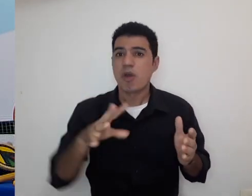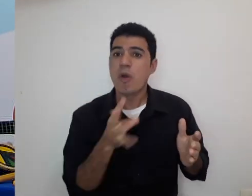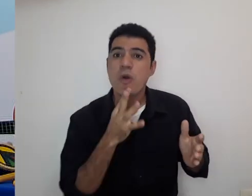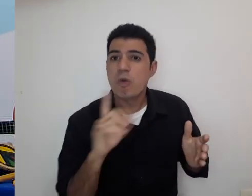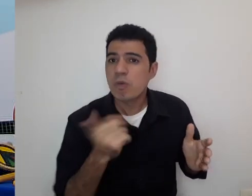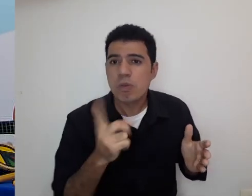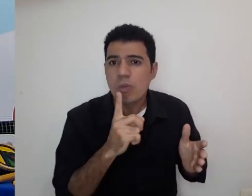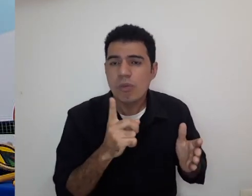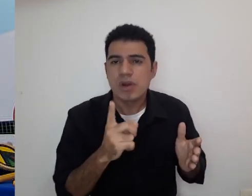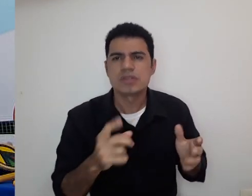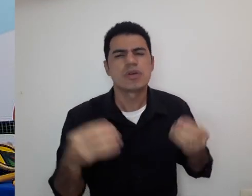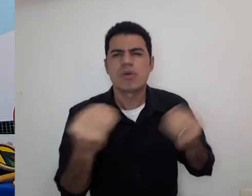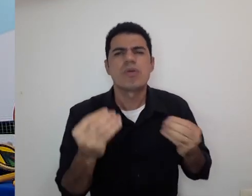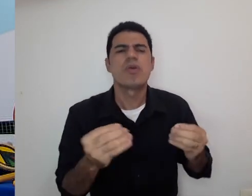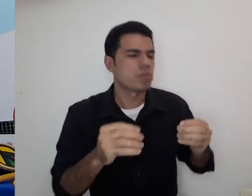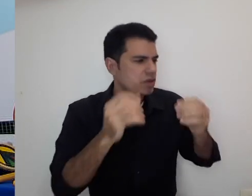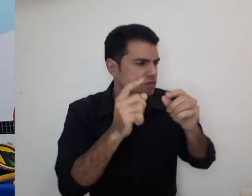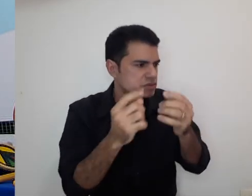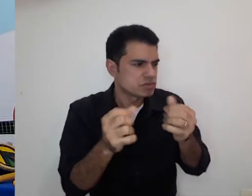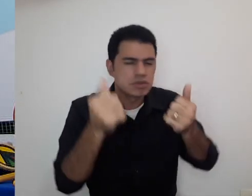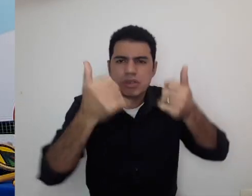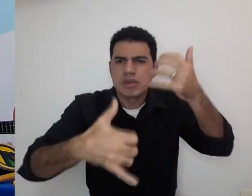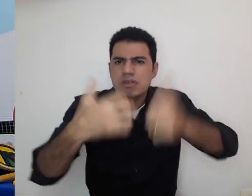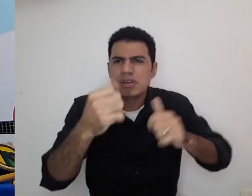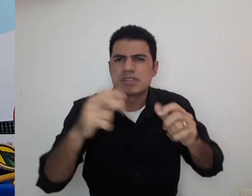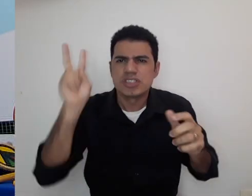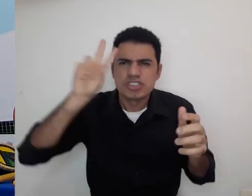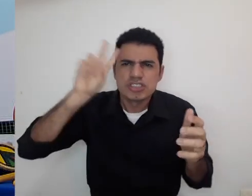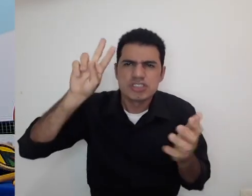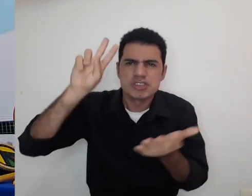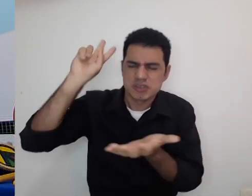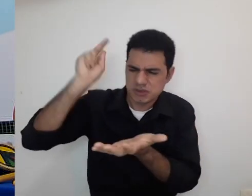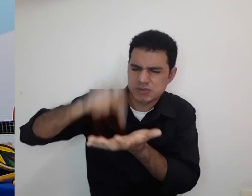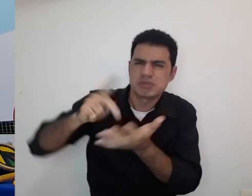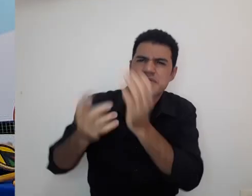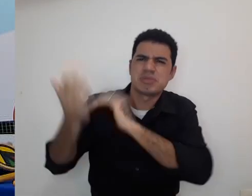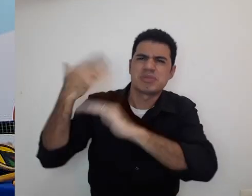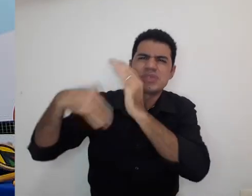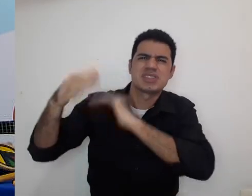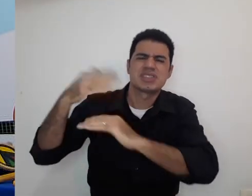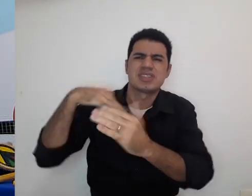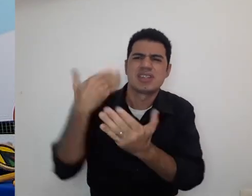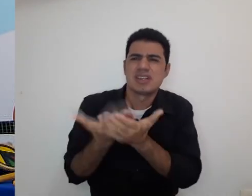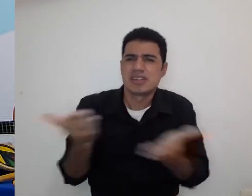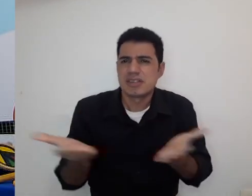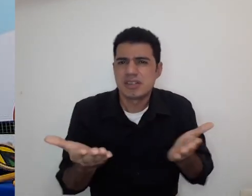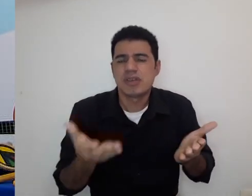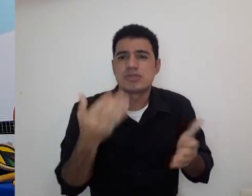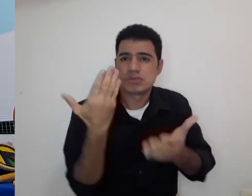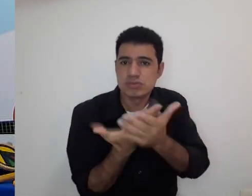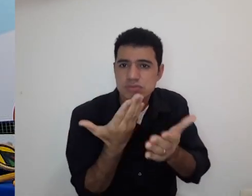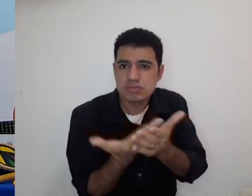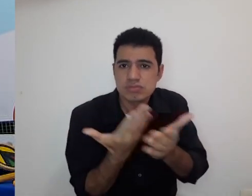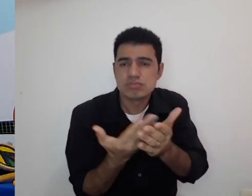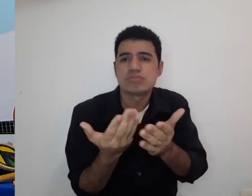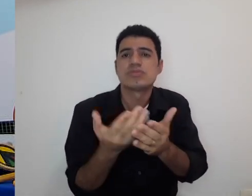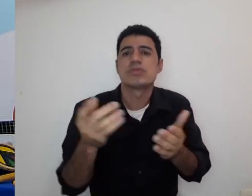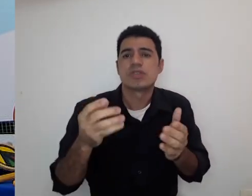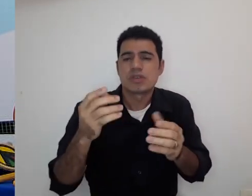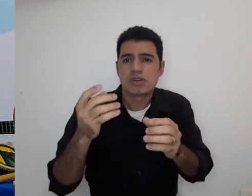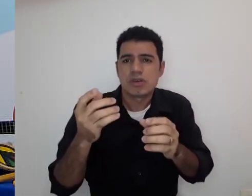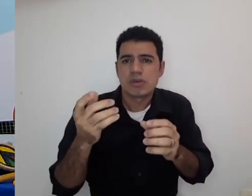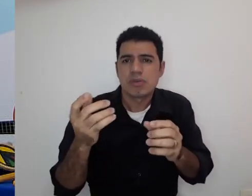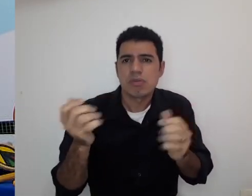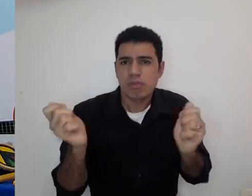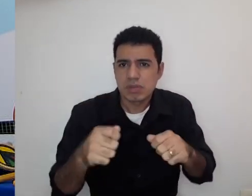Alta Books, muito legal. Para você que não entende muito de música ou nunca estudou música, vem um